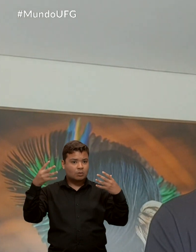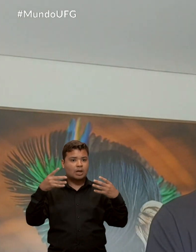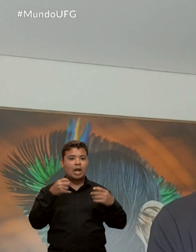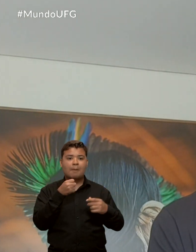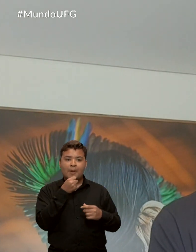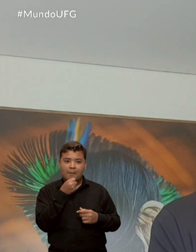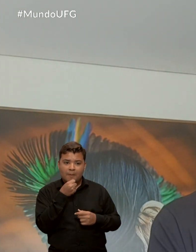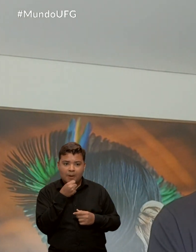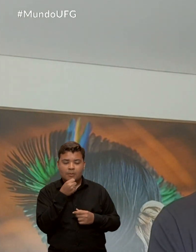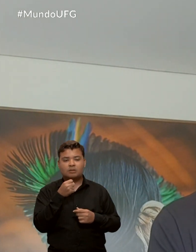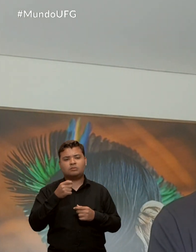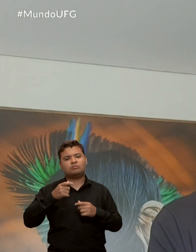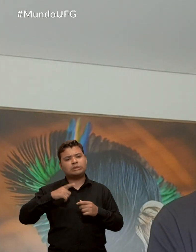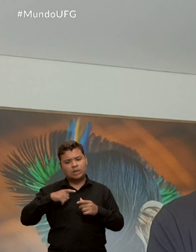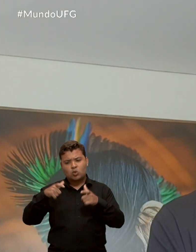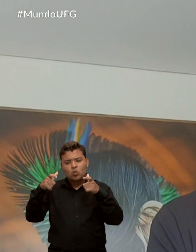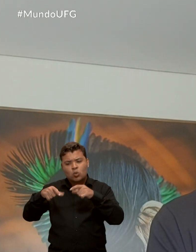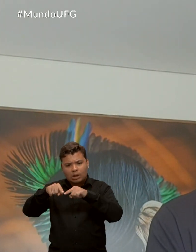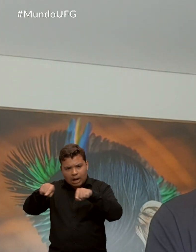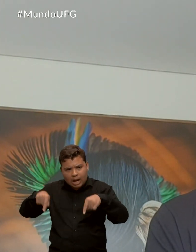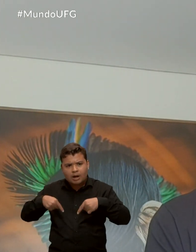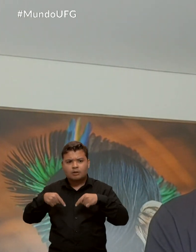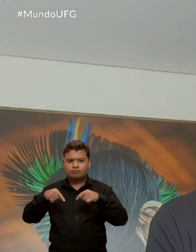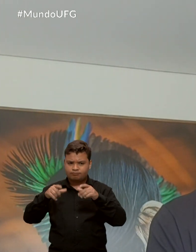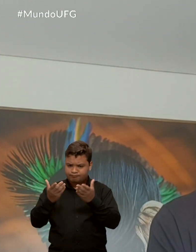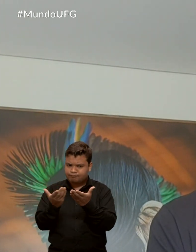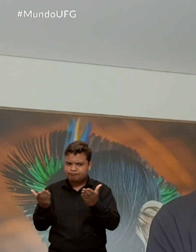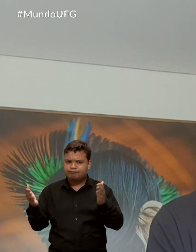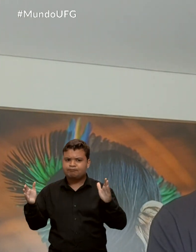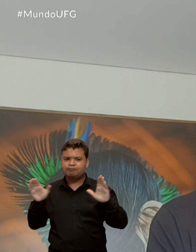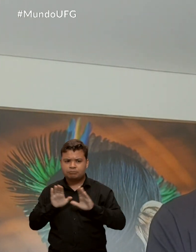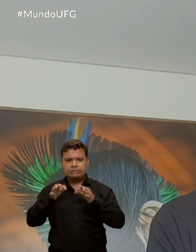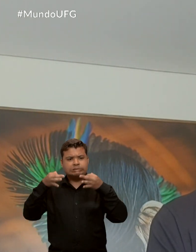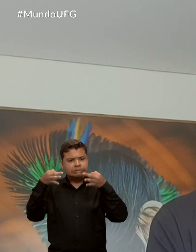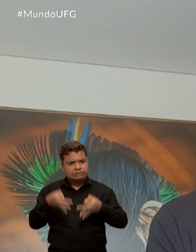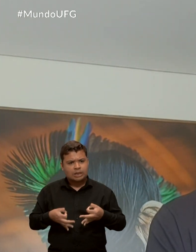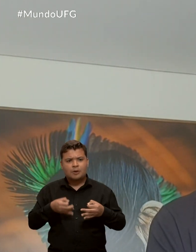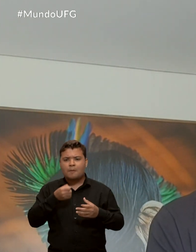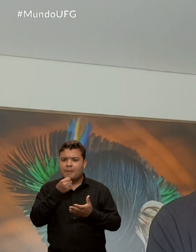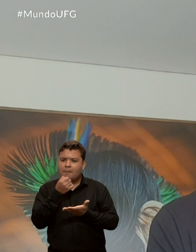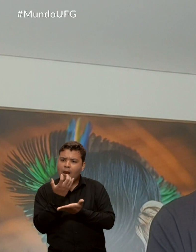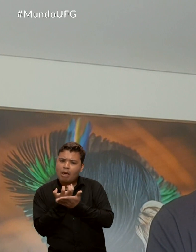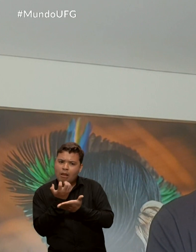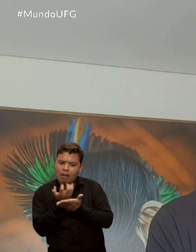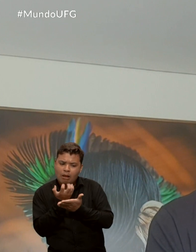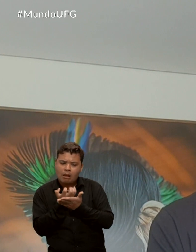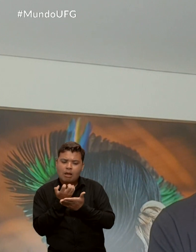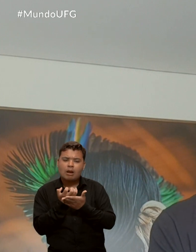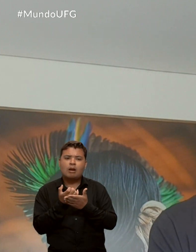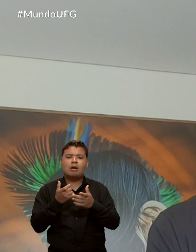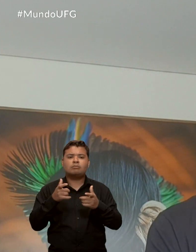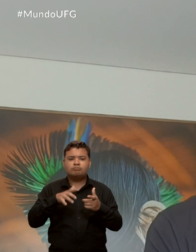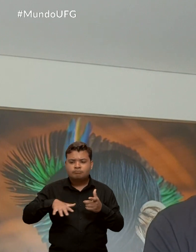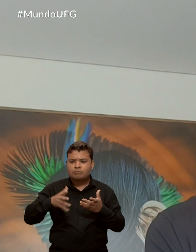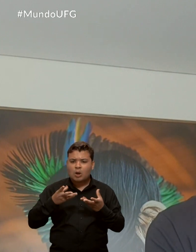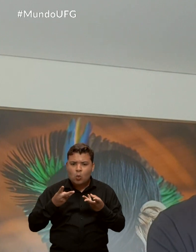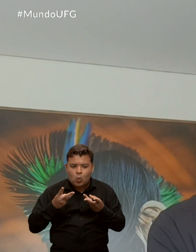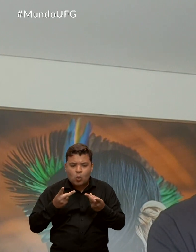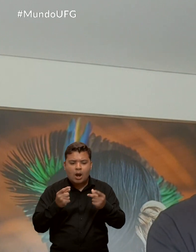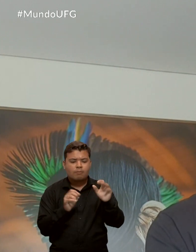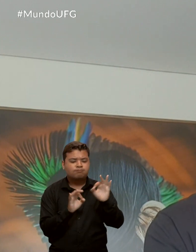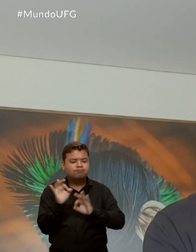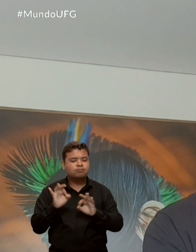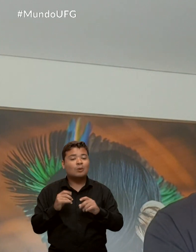grava tudo em estúdio, tem todo o trabalho de edição do áudio, limpeza, para ter uma qualidade para quem está